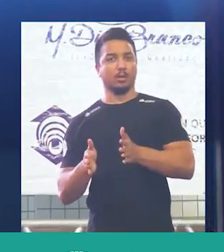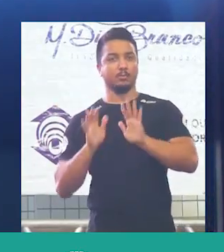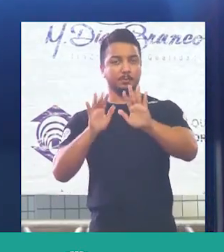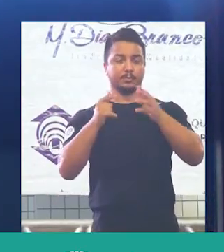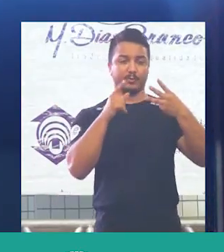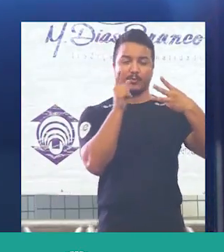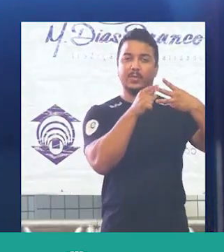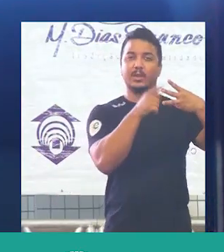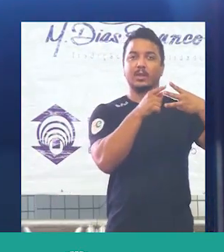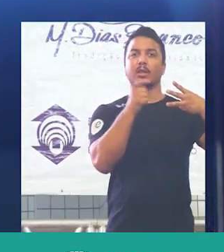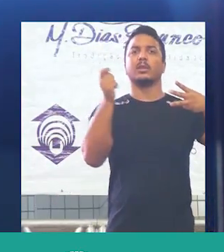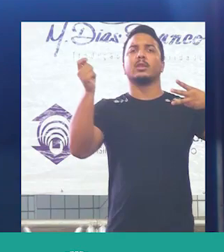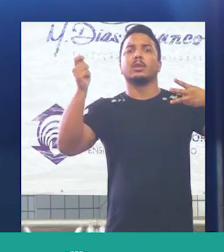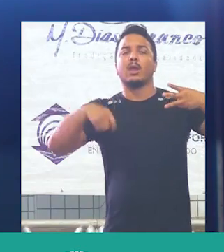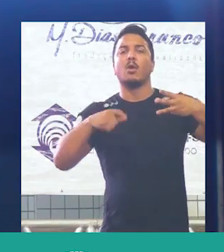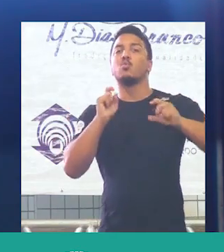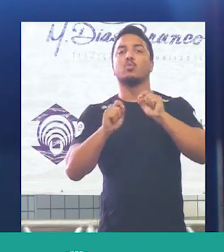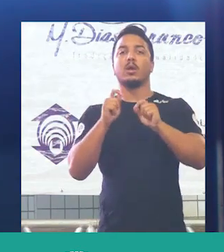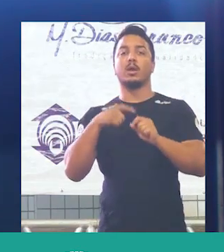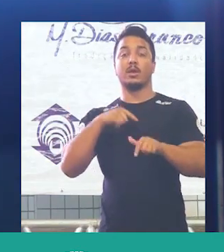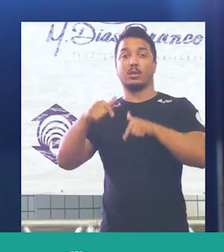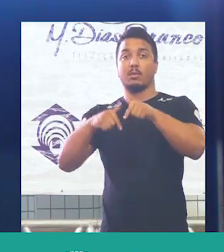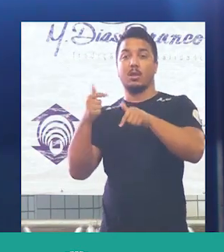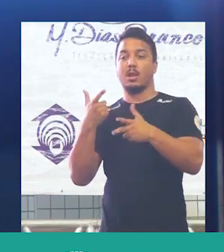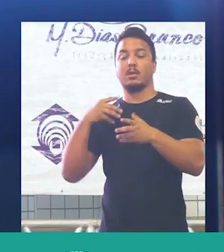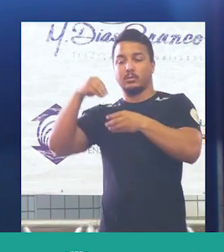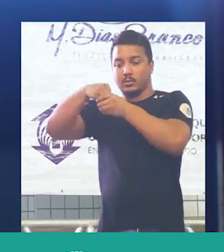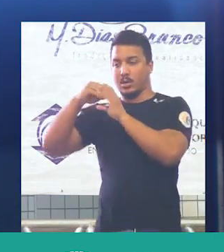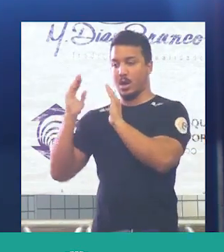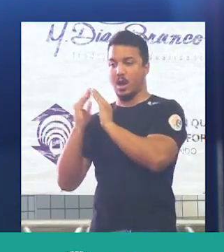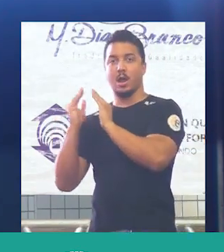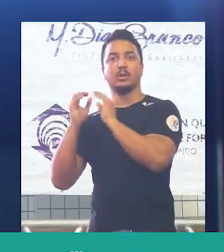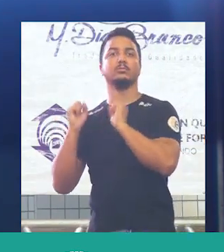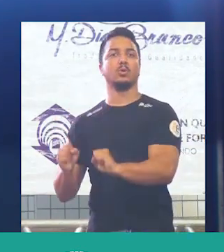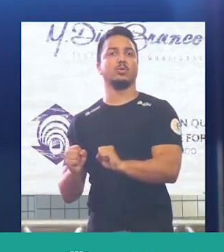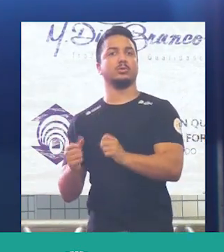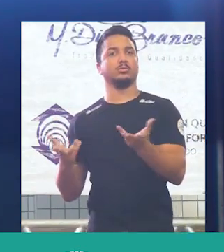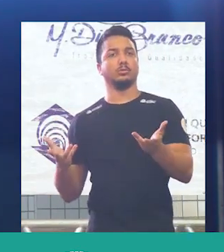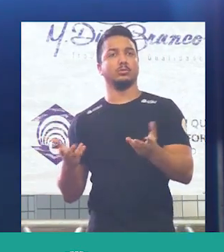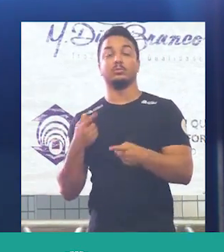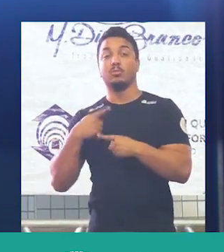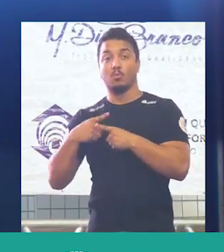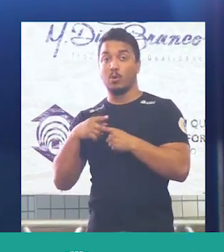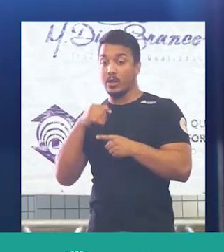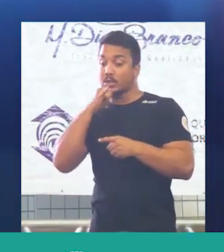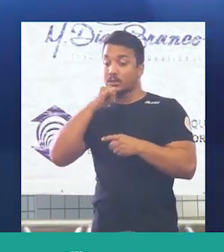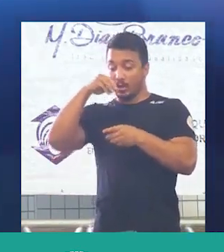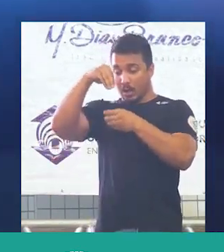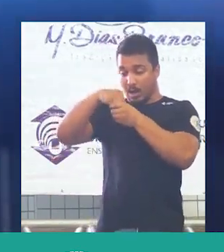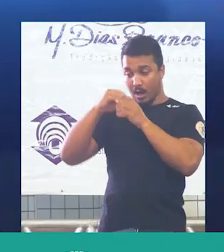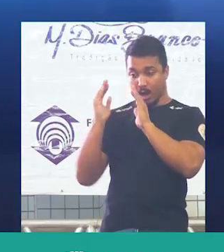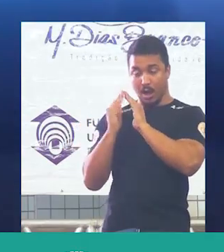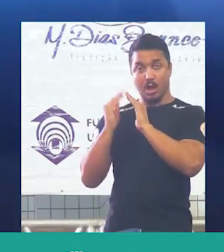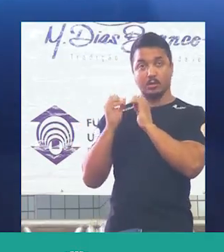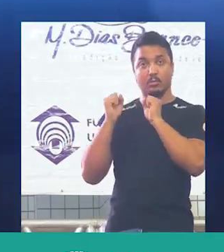escravos eu poderia colocar para serviços domésticos, porque nos serviços